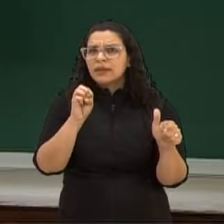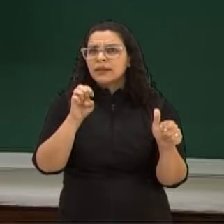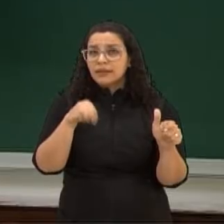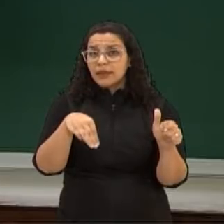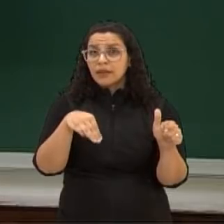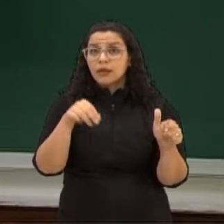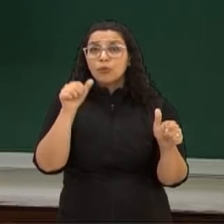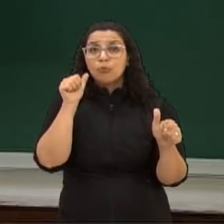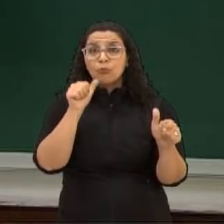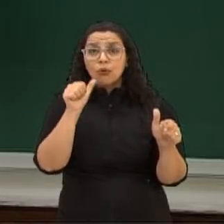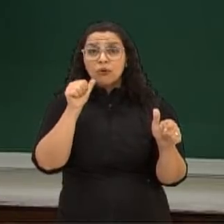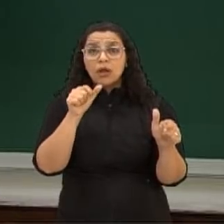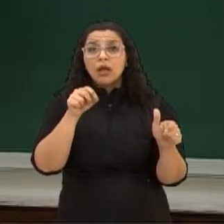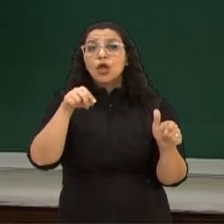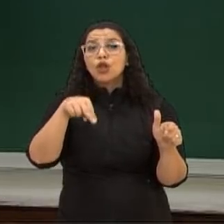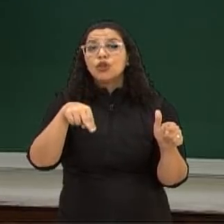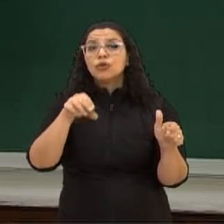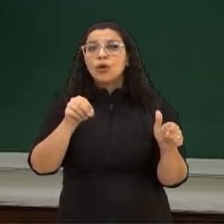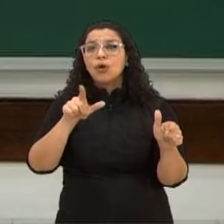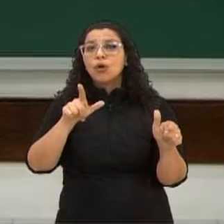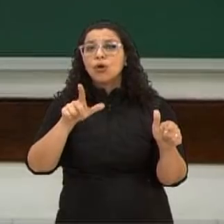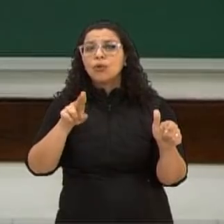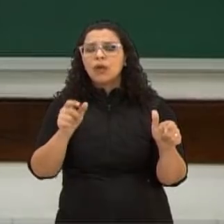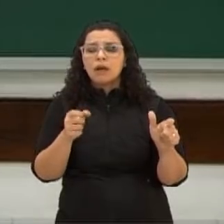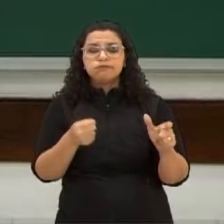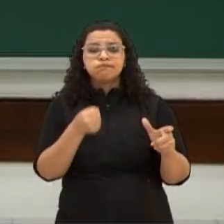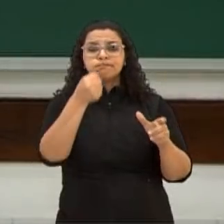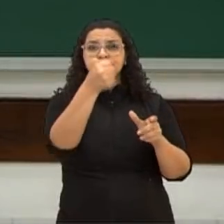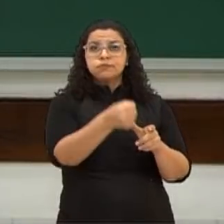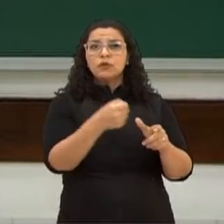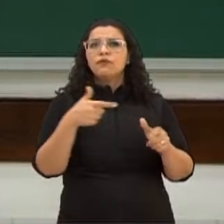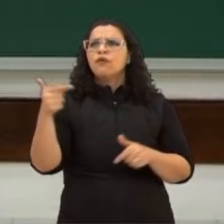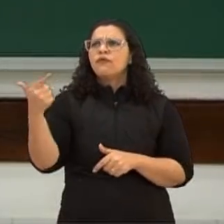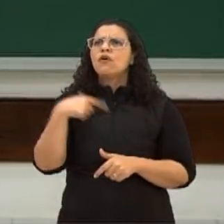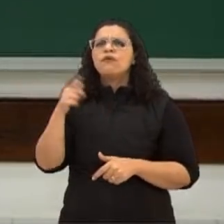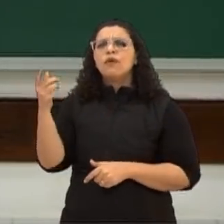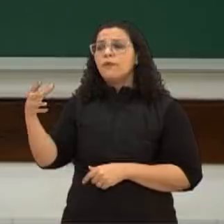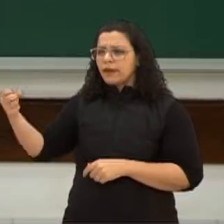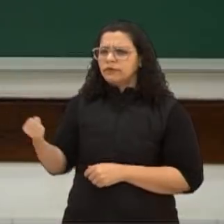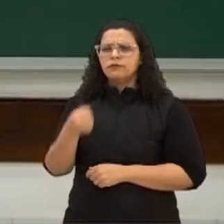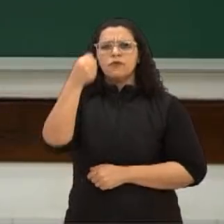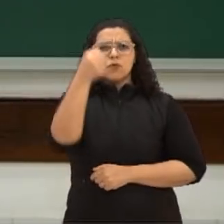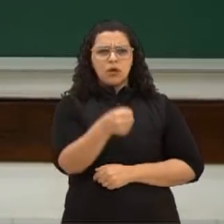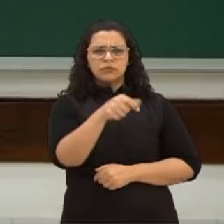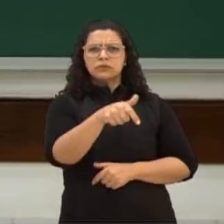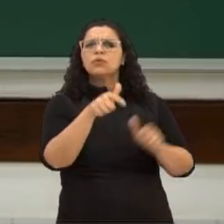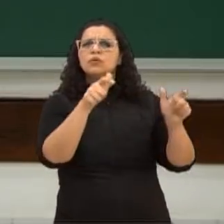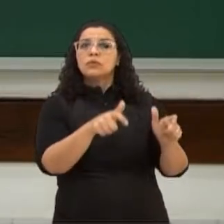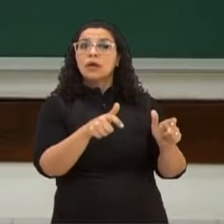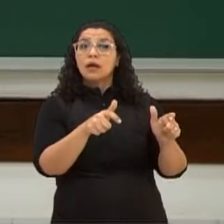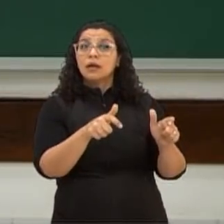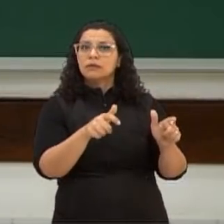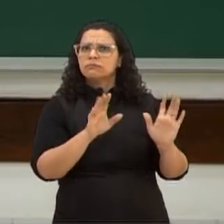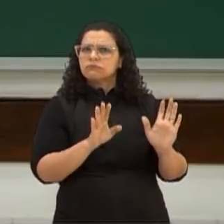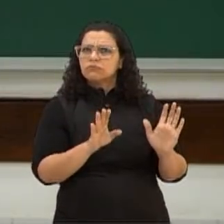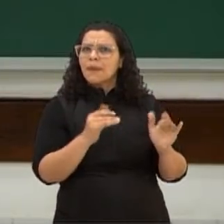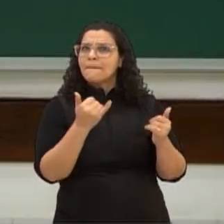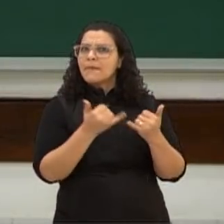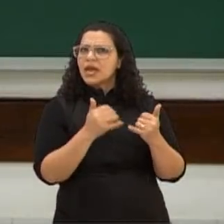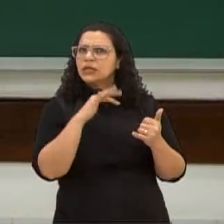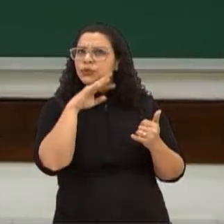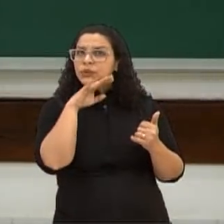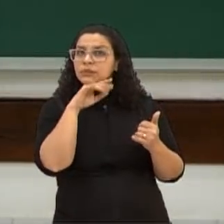já me dá uma ideia, né? Ah, vou te colocar no seu lugar, né? Como se fosse uma coisa ruim. Mas depois